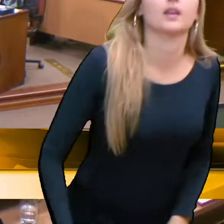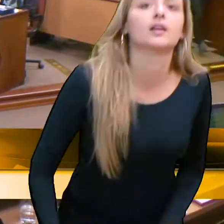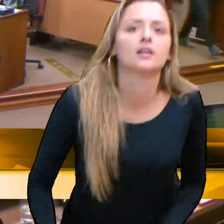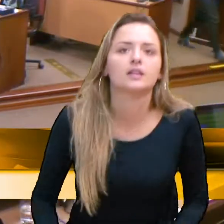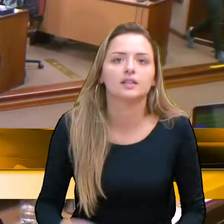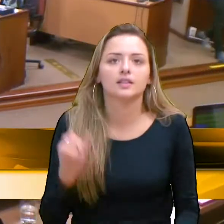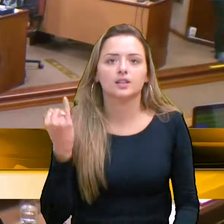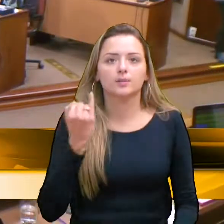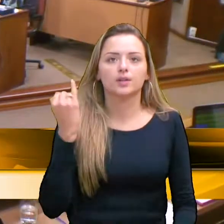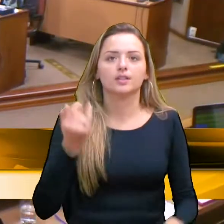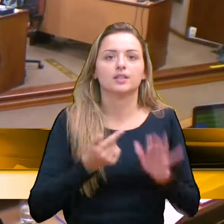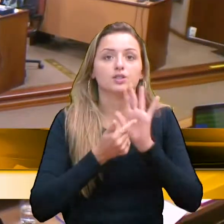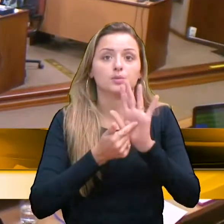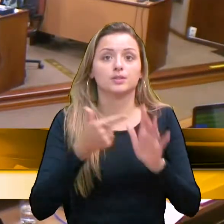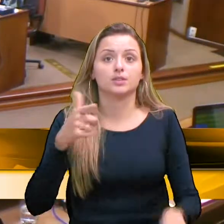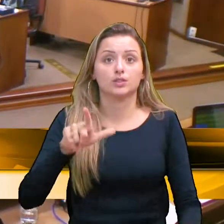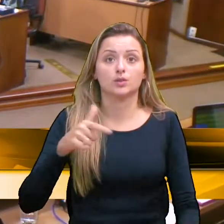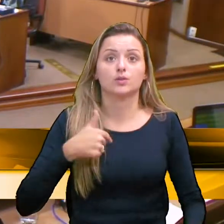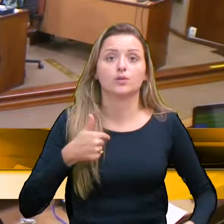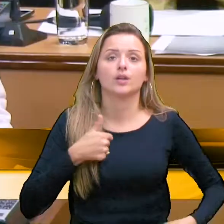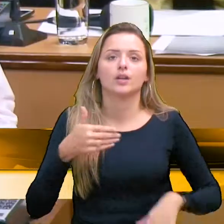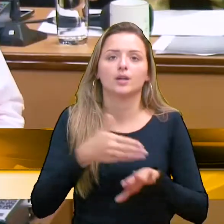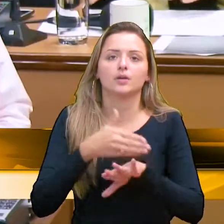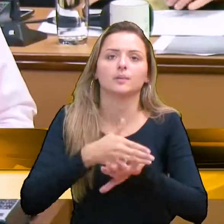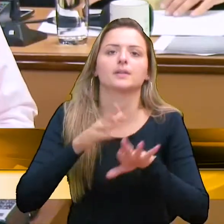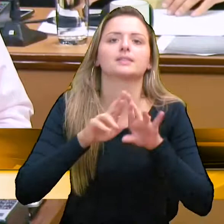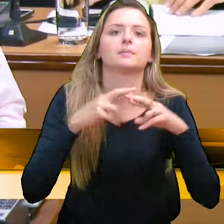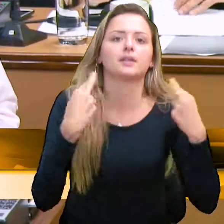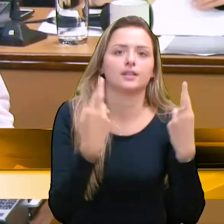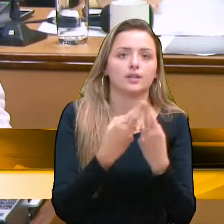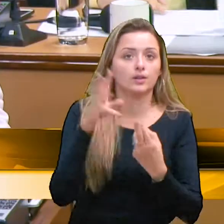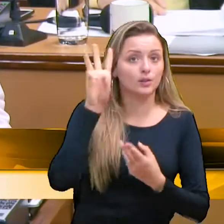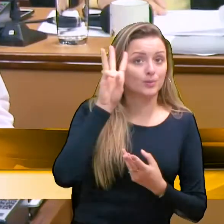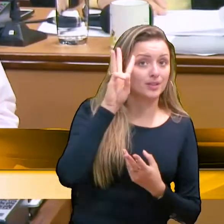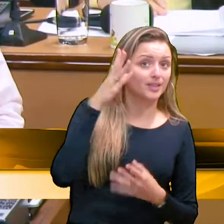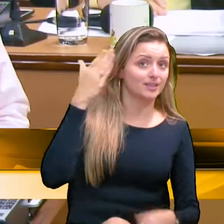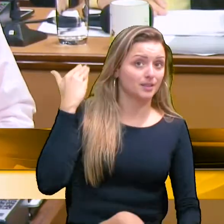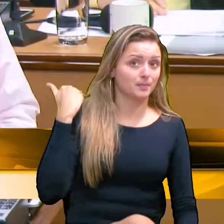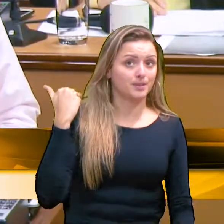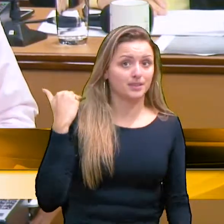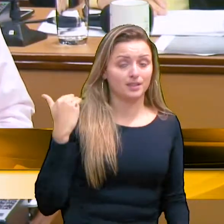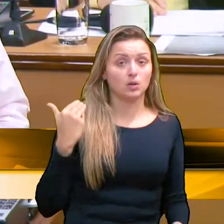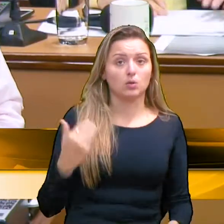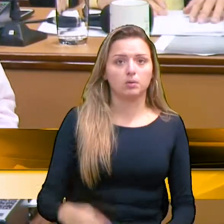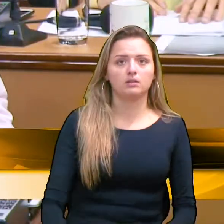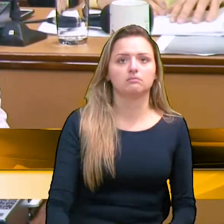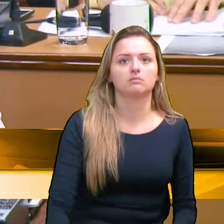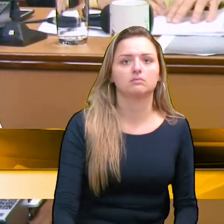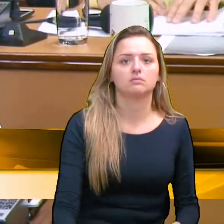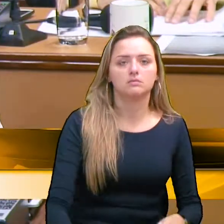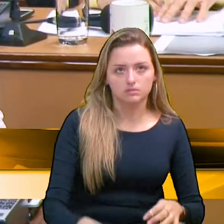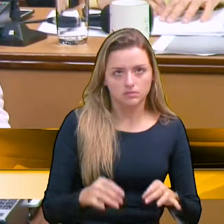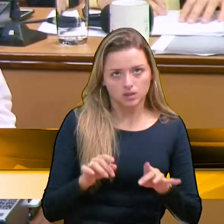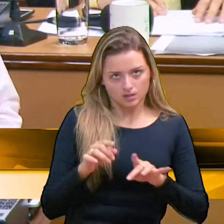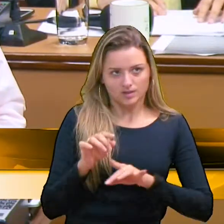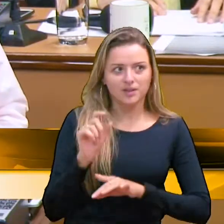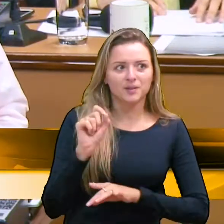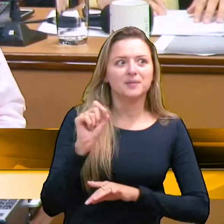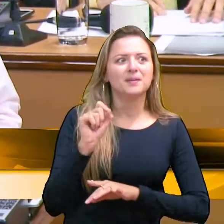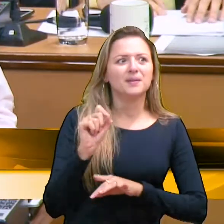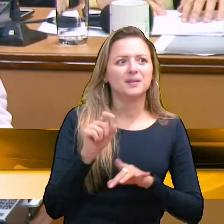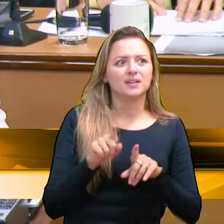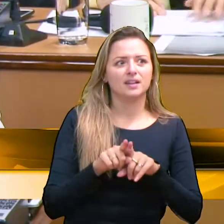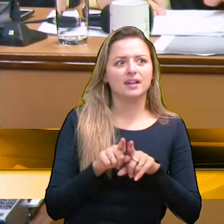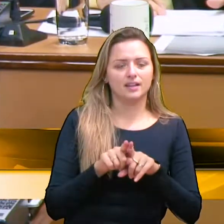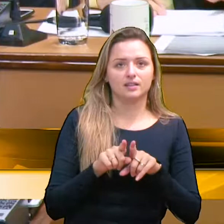fazer alguns esclarecimentos. Eu que estive participando da reunião na terça-feira passada. Então, muitas coisas às vezes